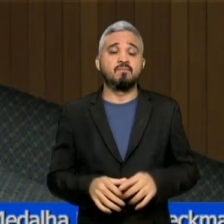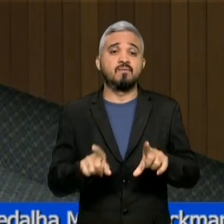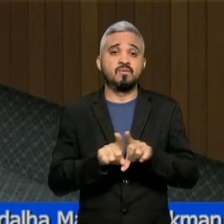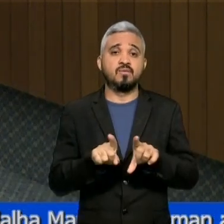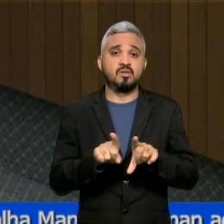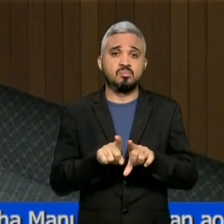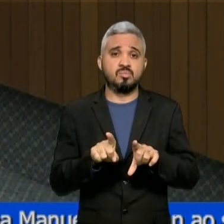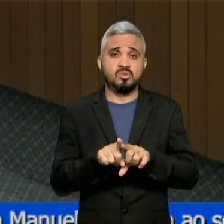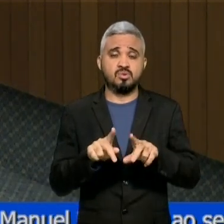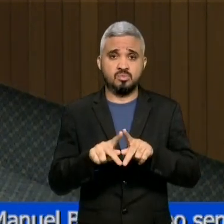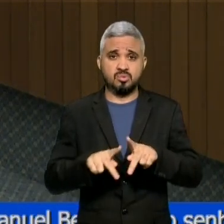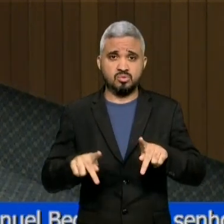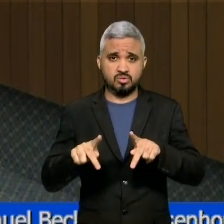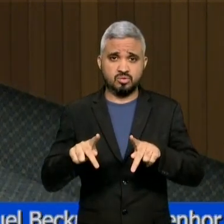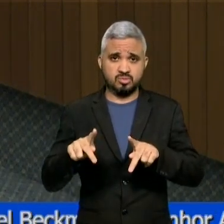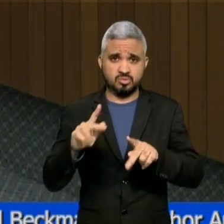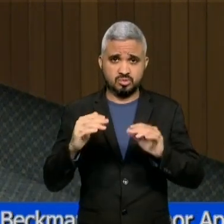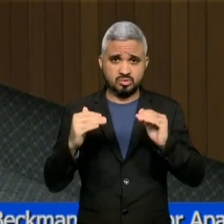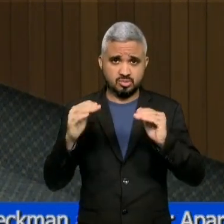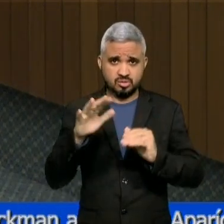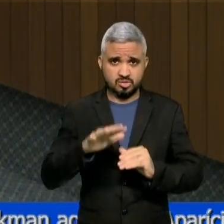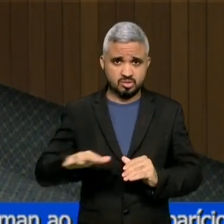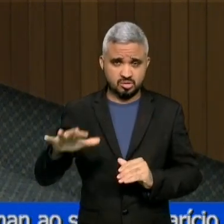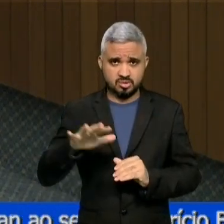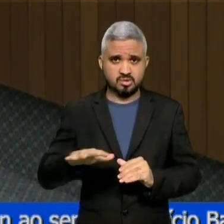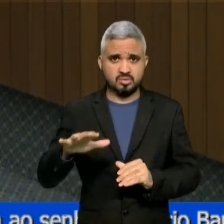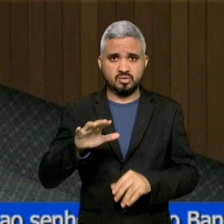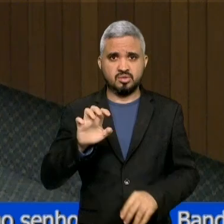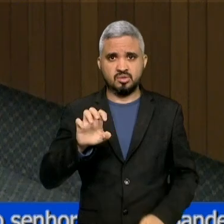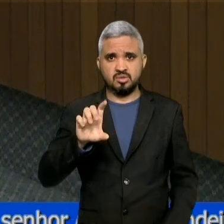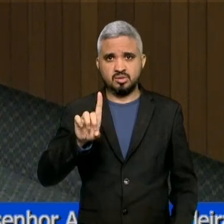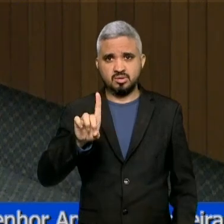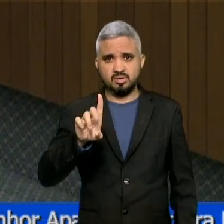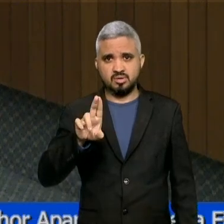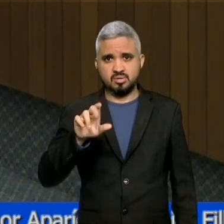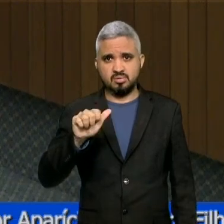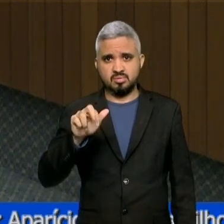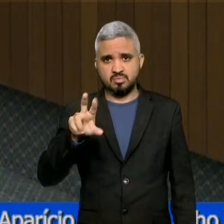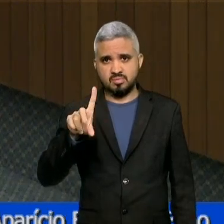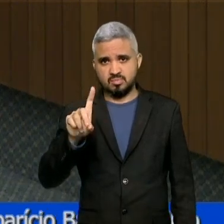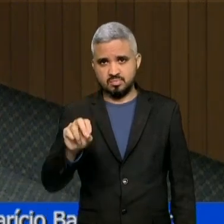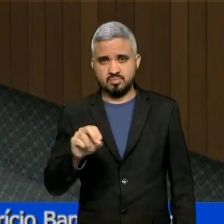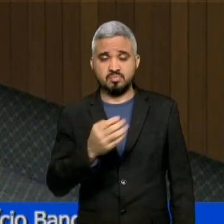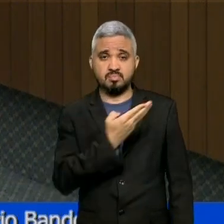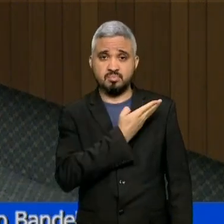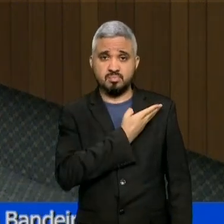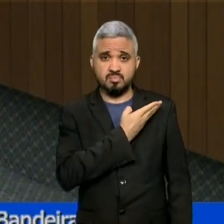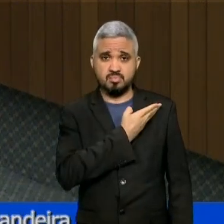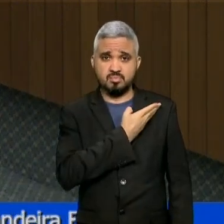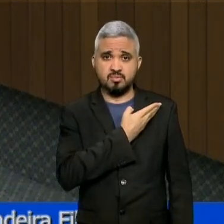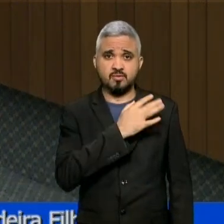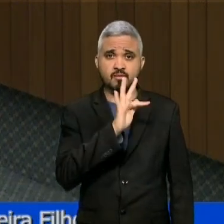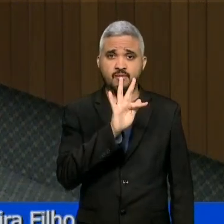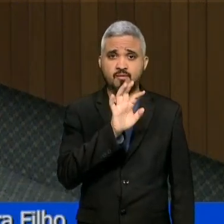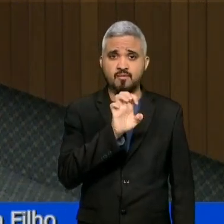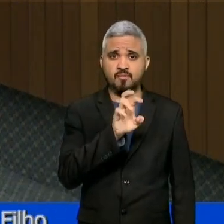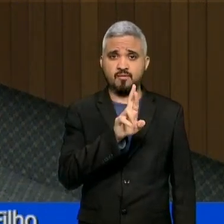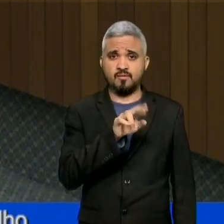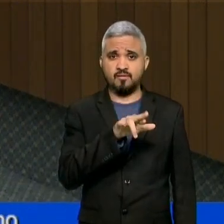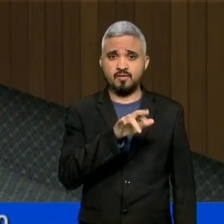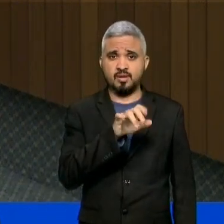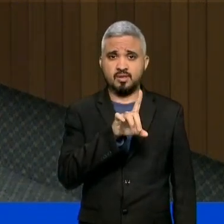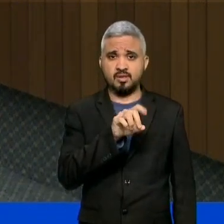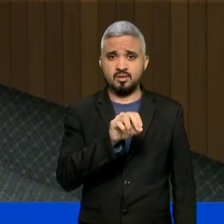do nosso Estado, Eduardo Nicolau, cumprimentar meu amigo Fernando Sarney, desembargador,